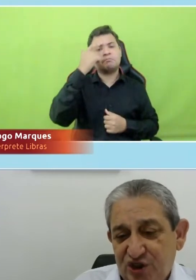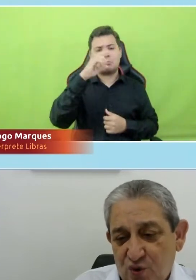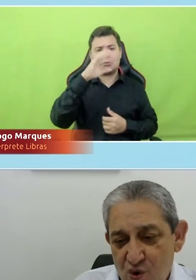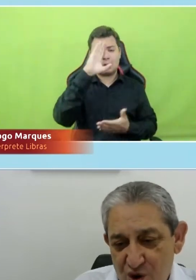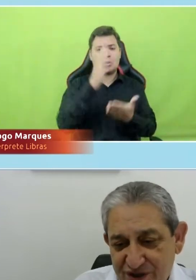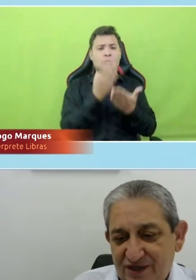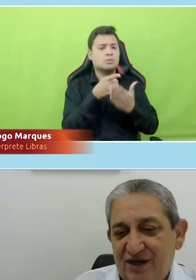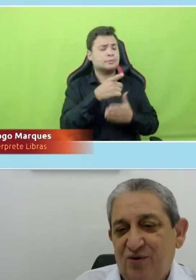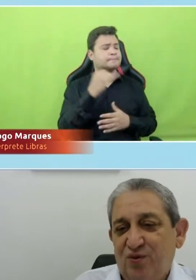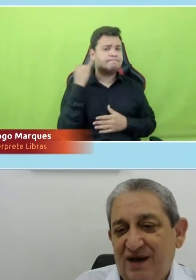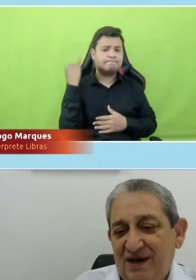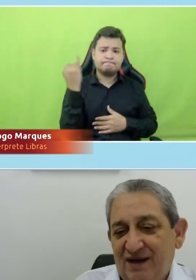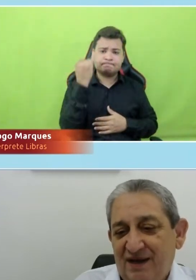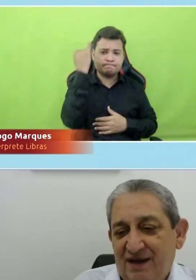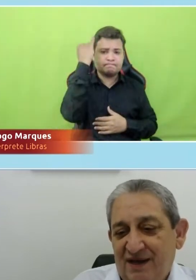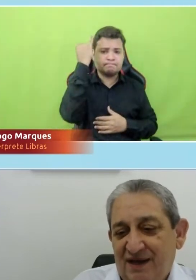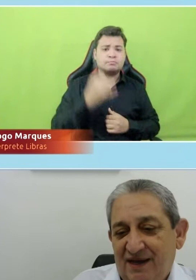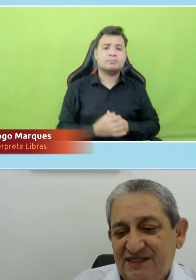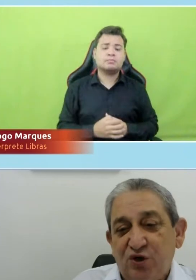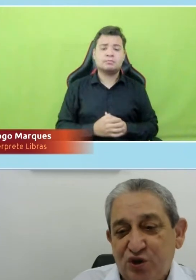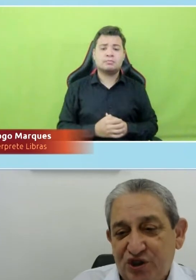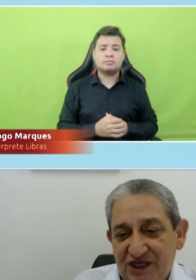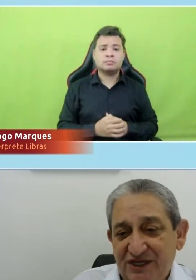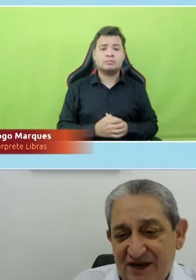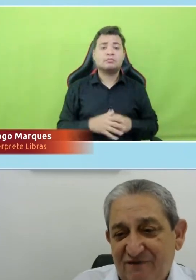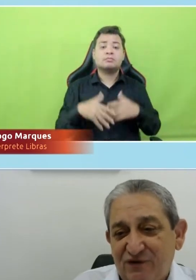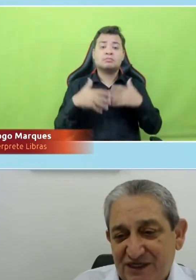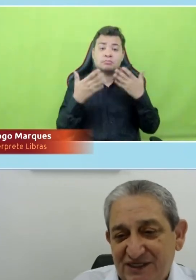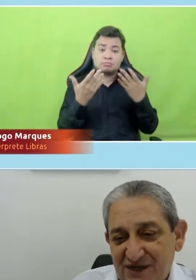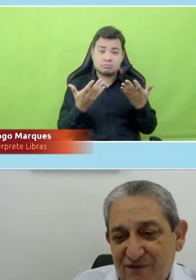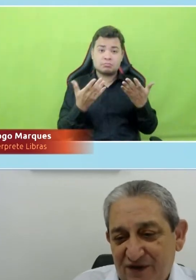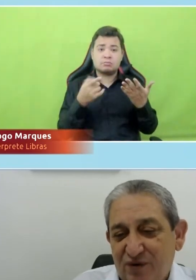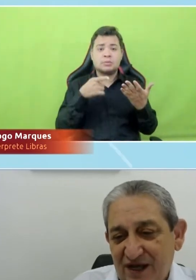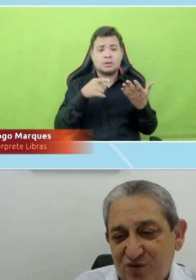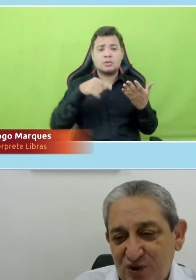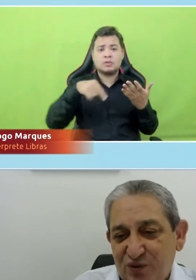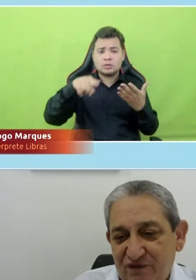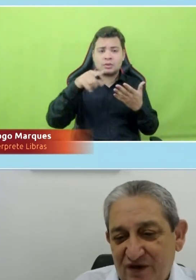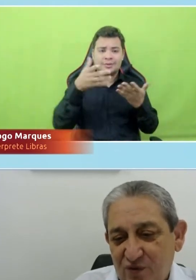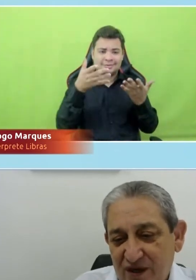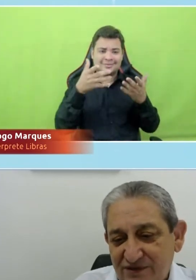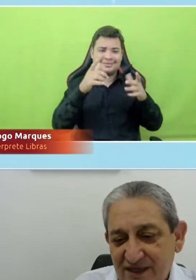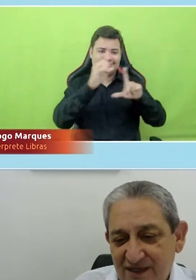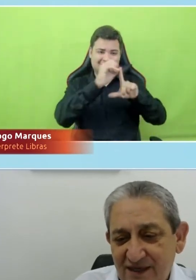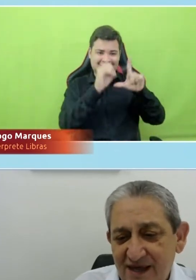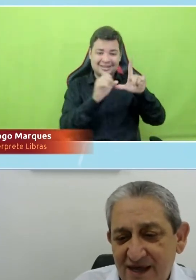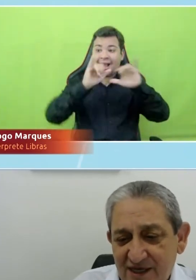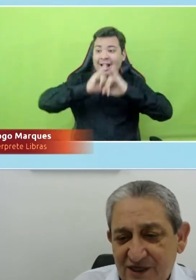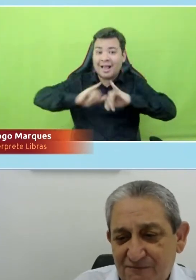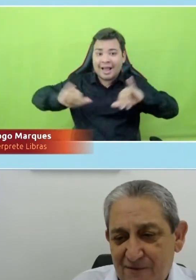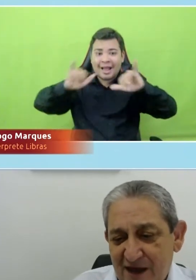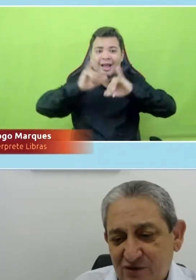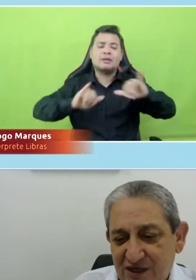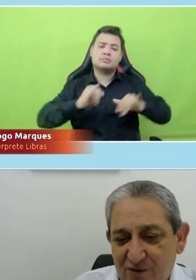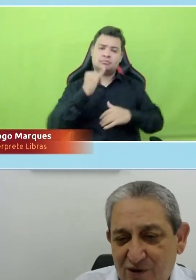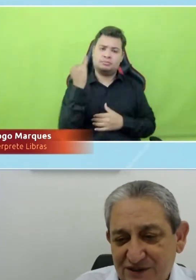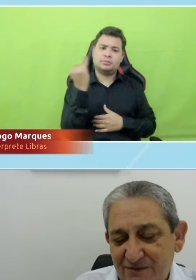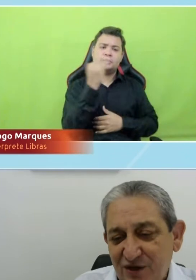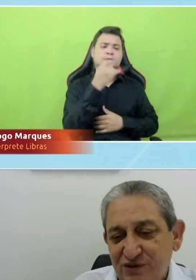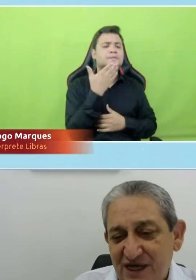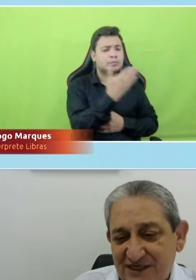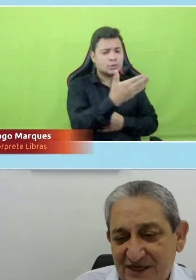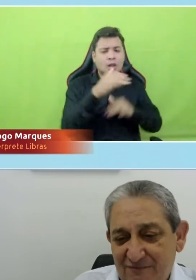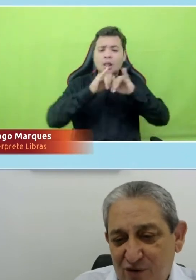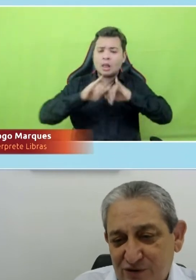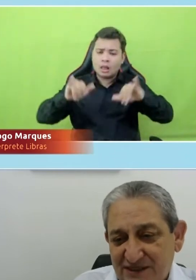gente conta, então, com essa notícia, né, que vocês estão veiculando, continue veiculando isso aí, e a gente pede aos quilombolas também que